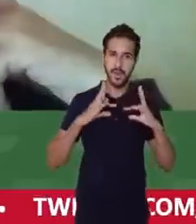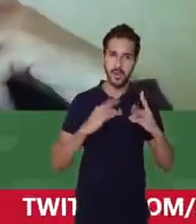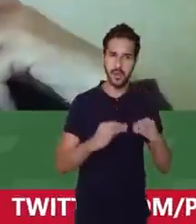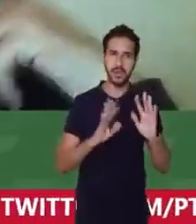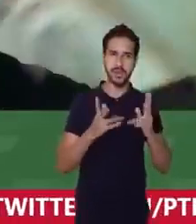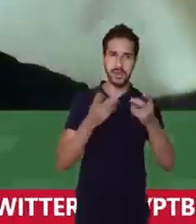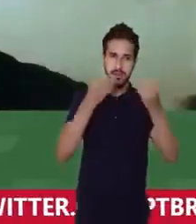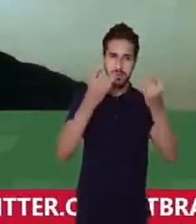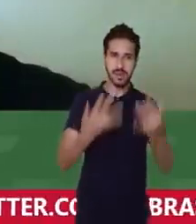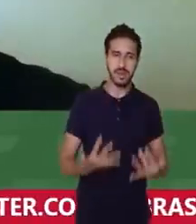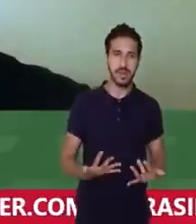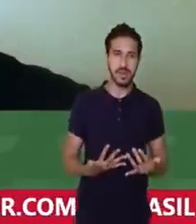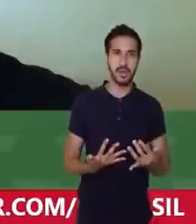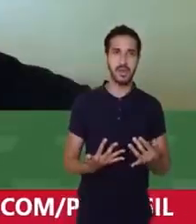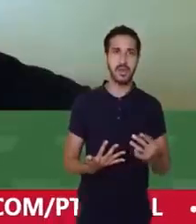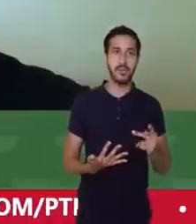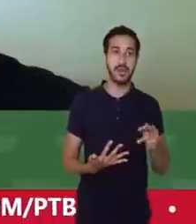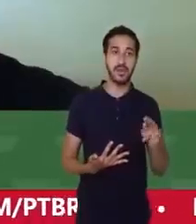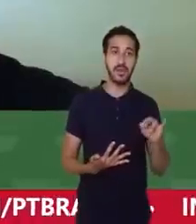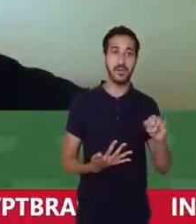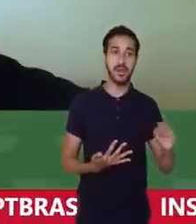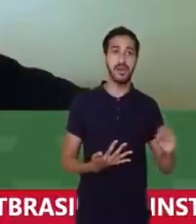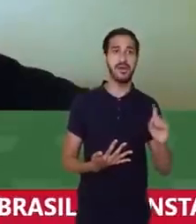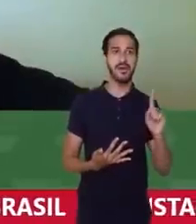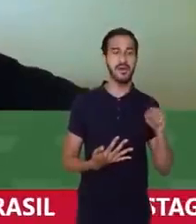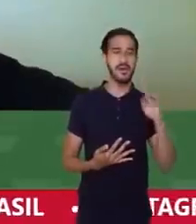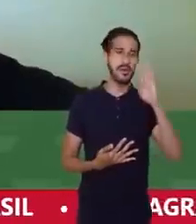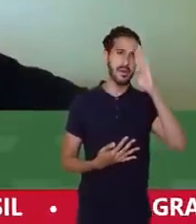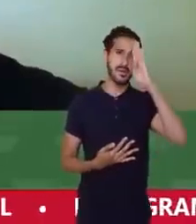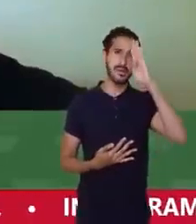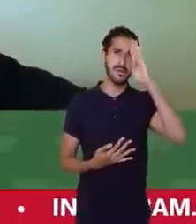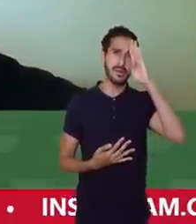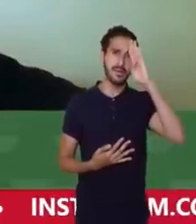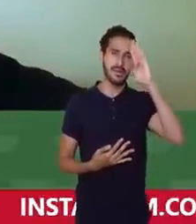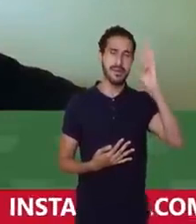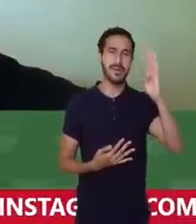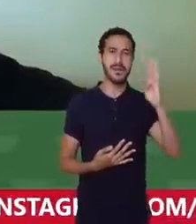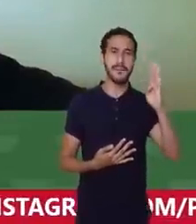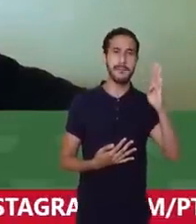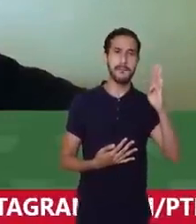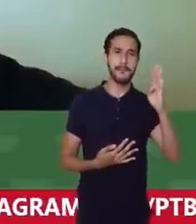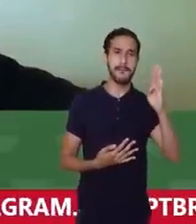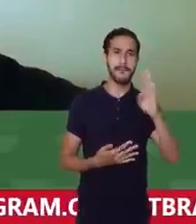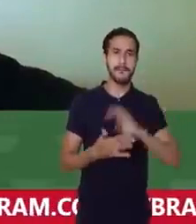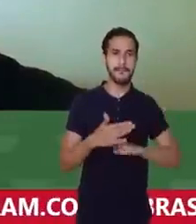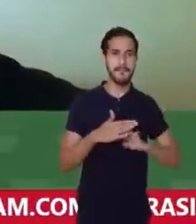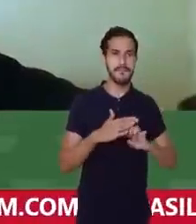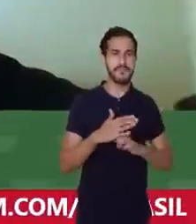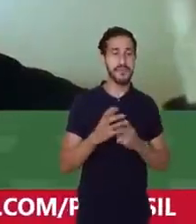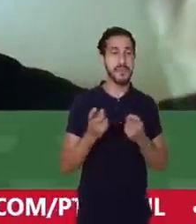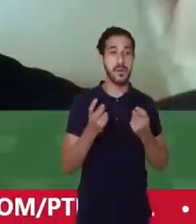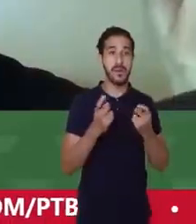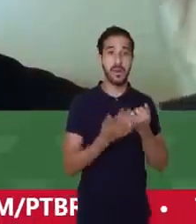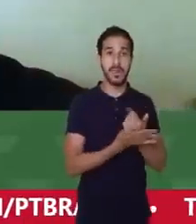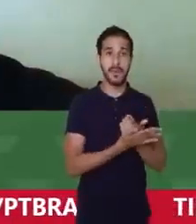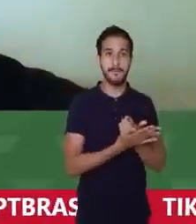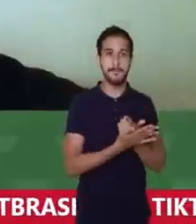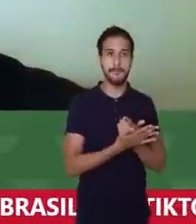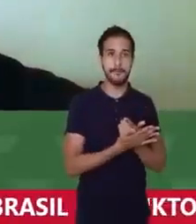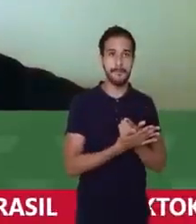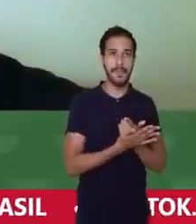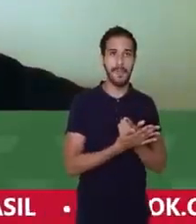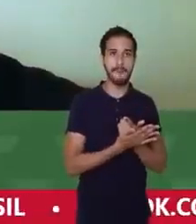que eu falei, era uma grande demandante. A Petrobras compra